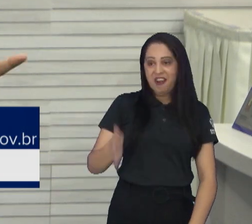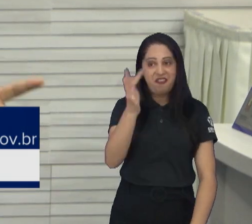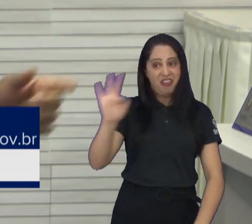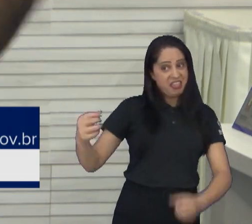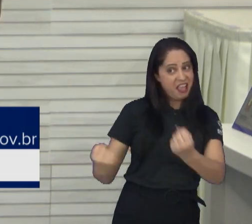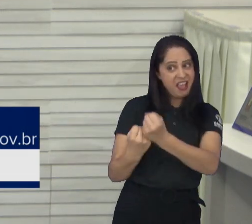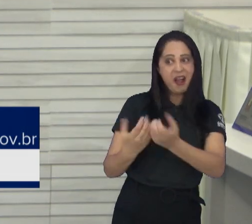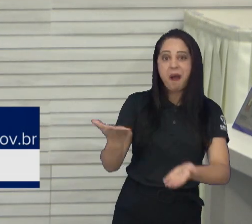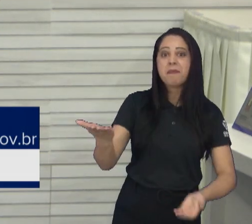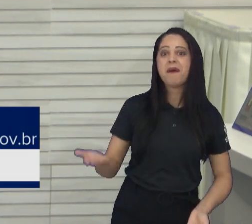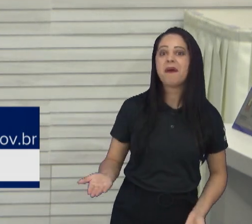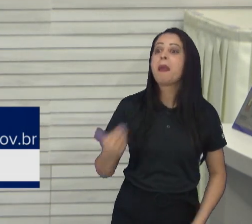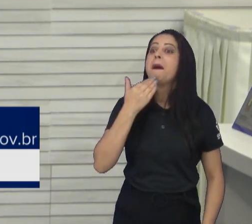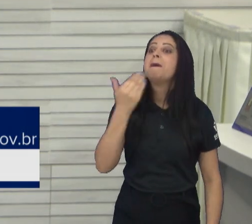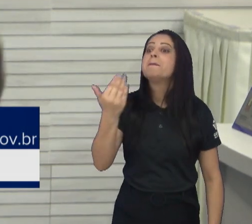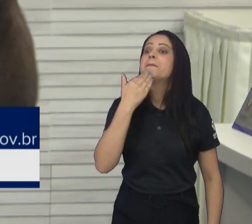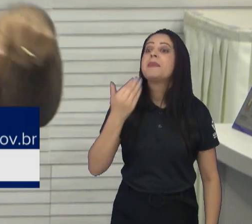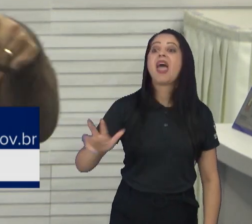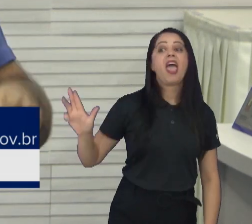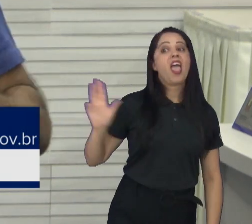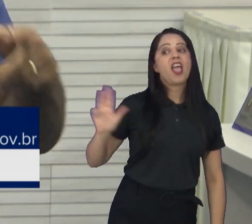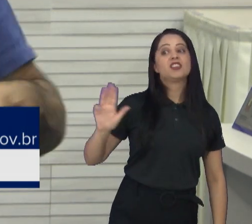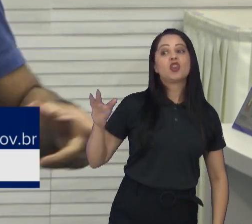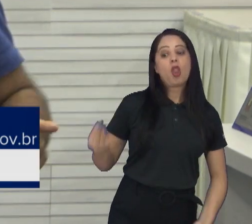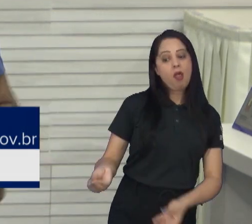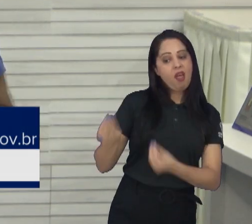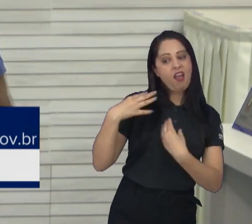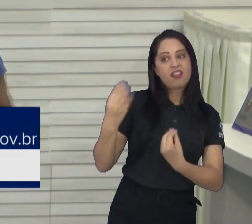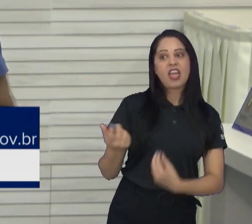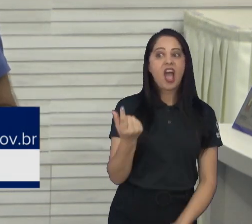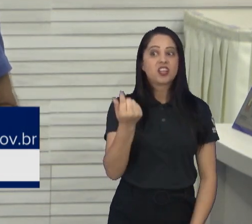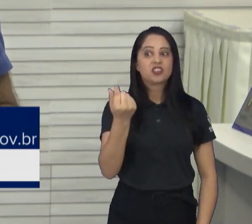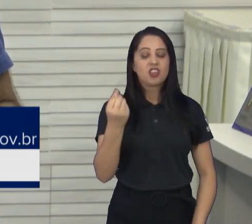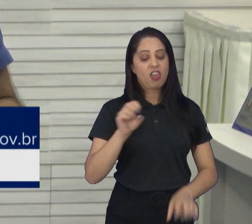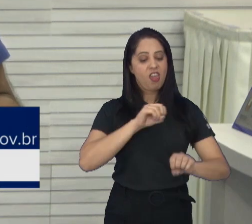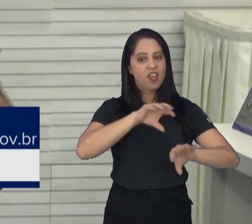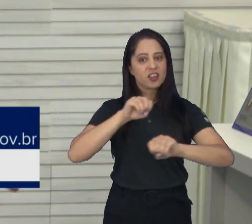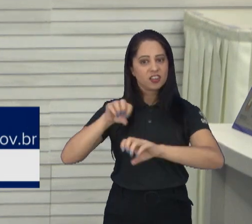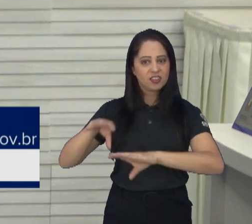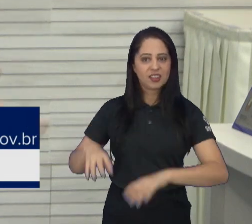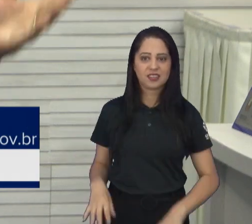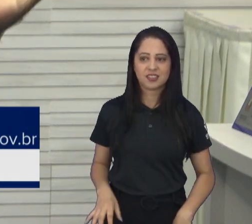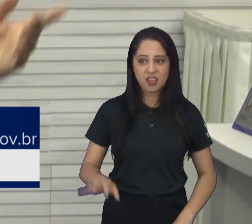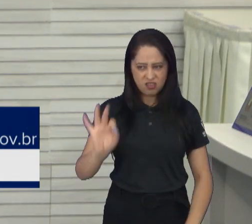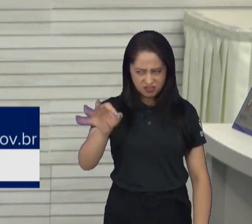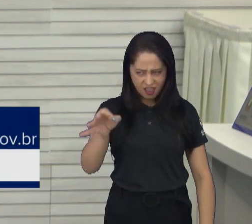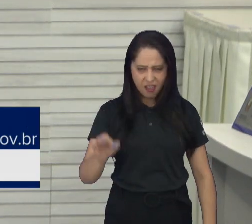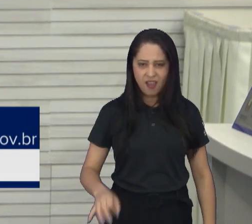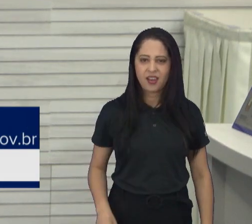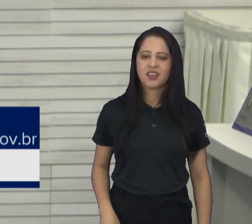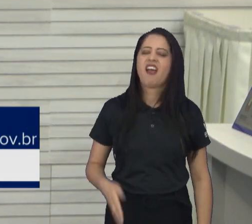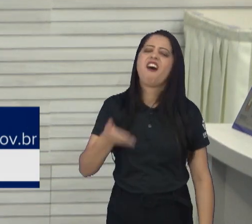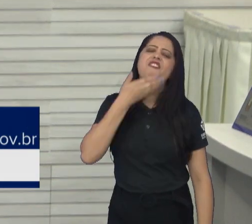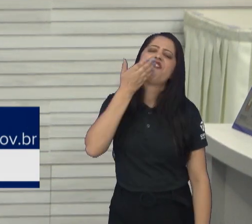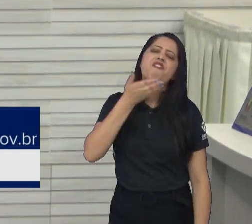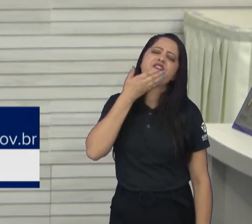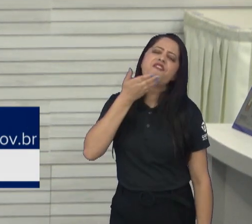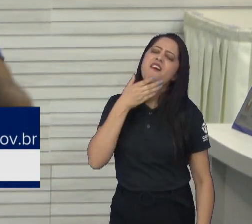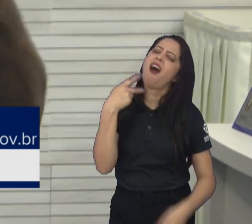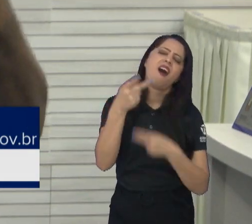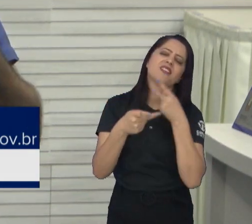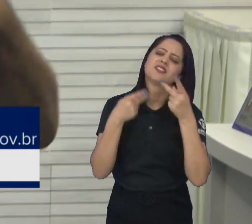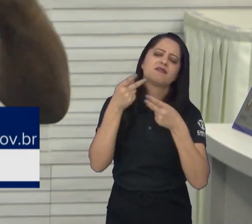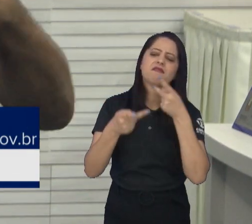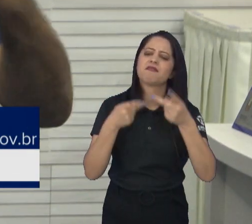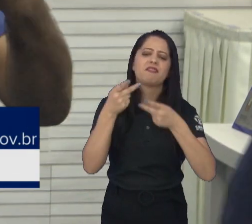tá certo? Pede ao governo federal para mandar dinheiro para a educação. Tá certo? Então é muito fácil, Vossa Excelência,